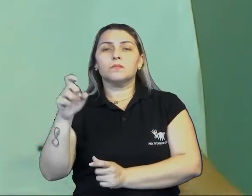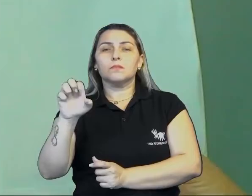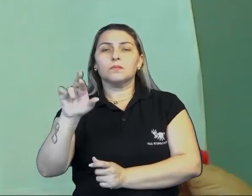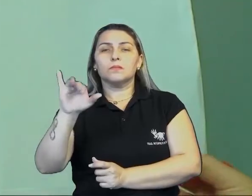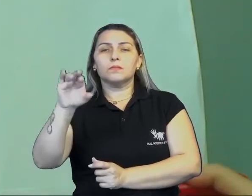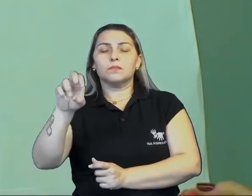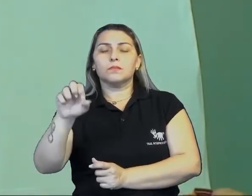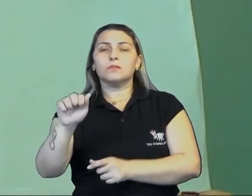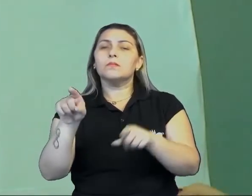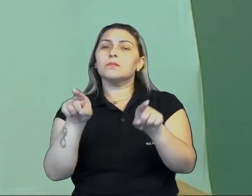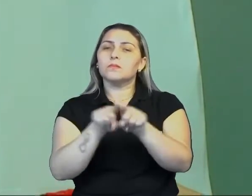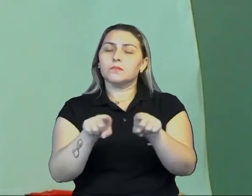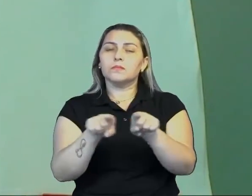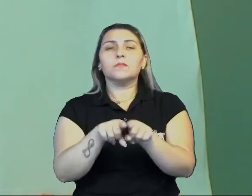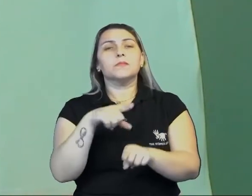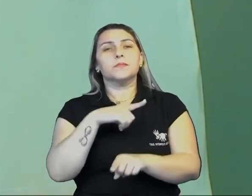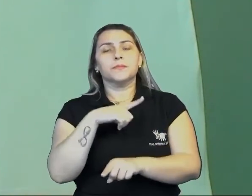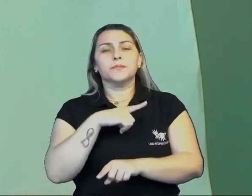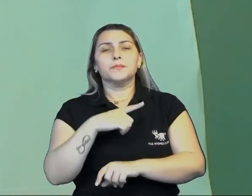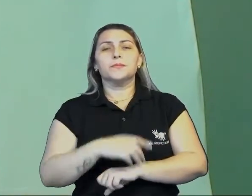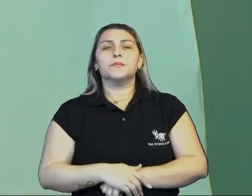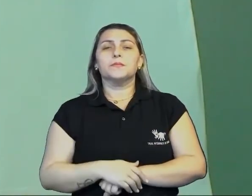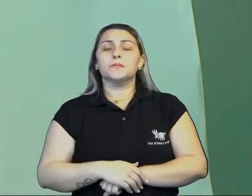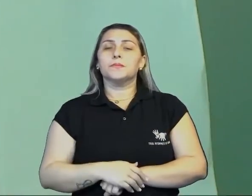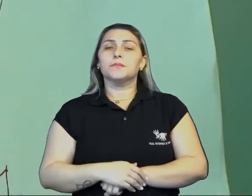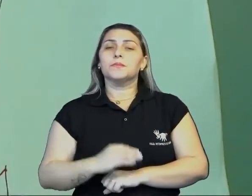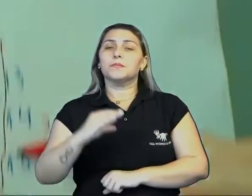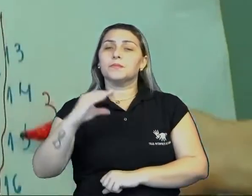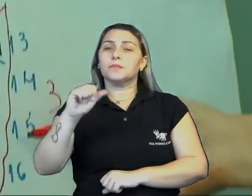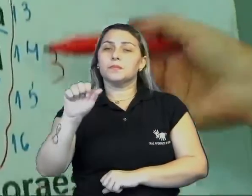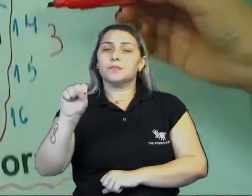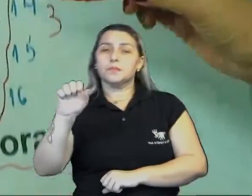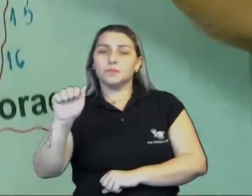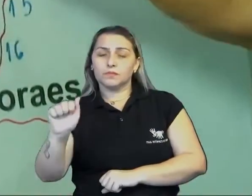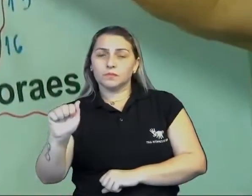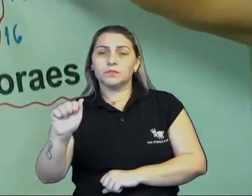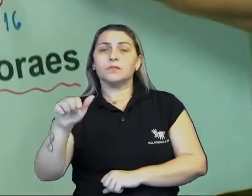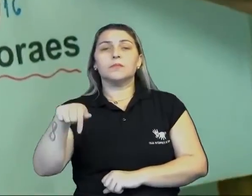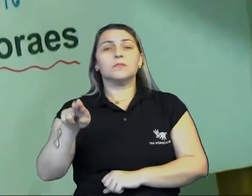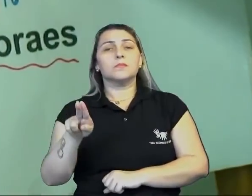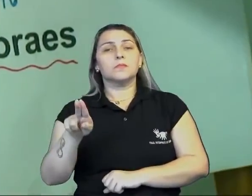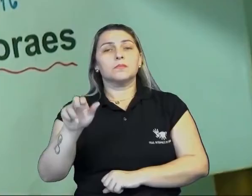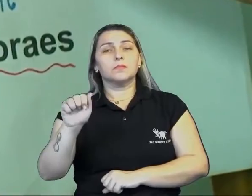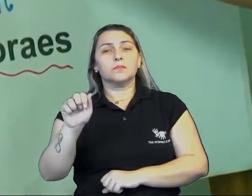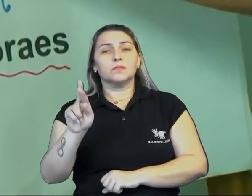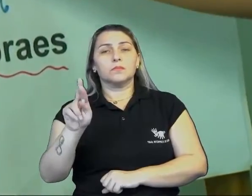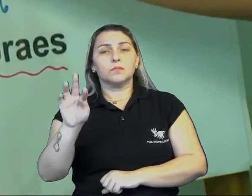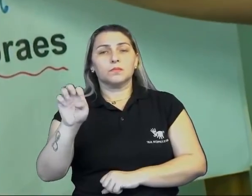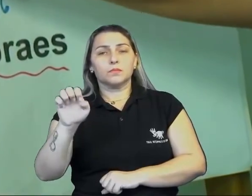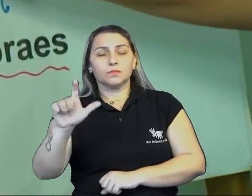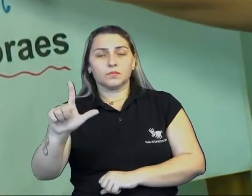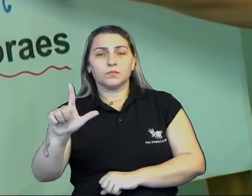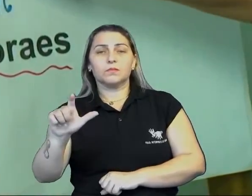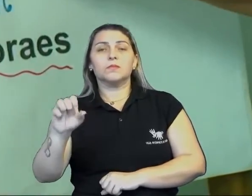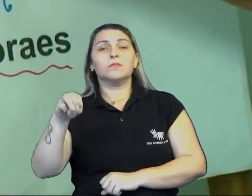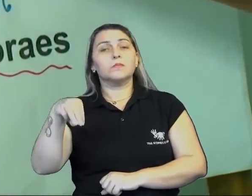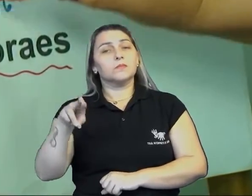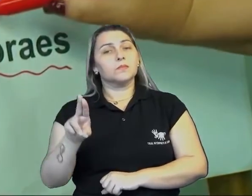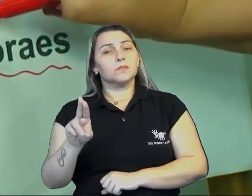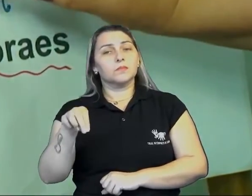E nós temos também, né, aqui, casa, quartel, mundo e céu. Olha só,